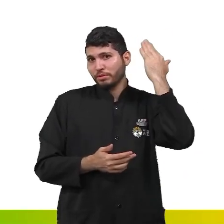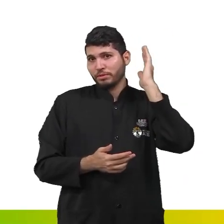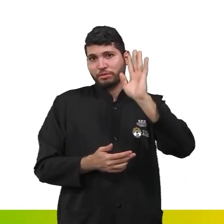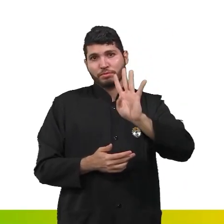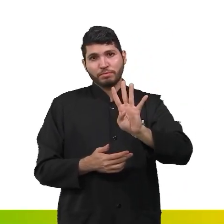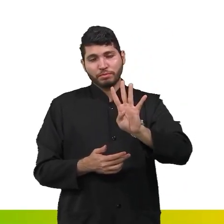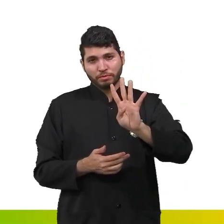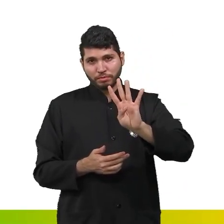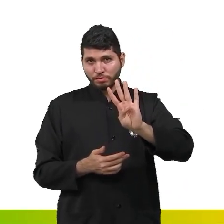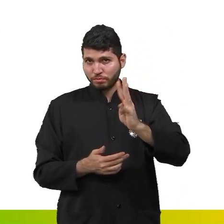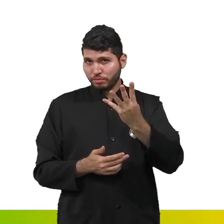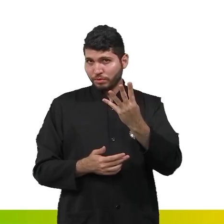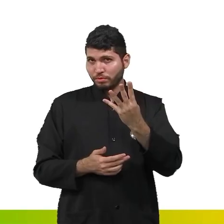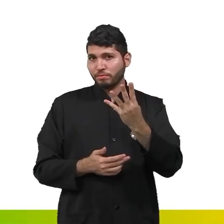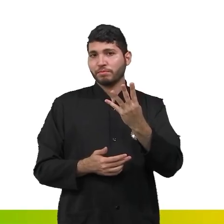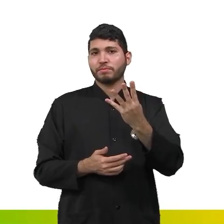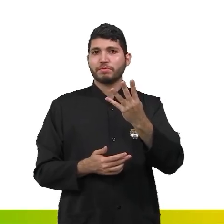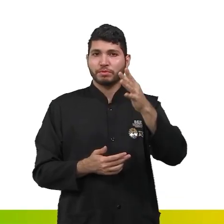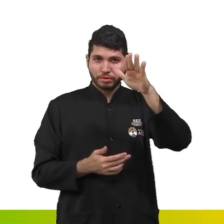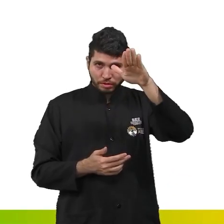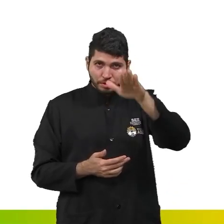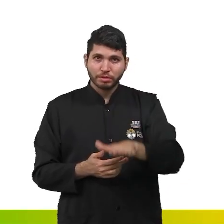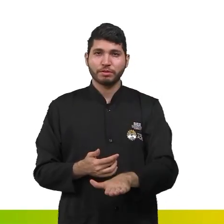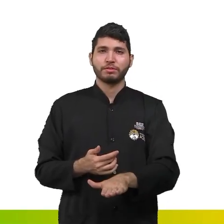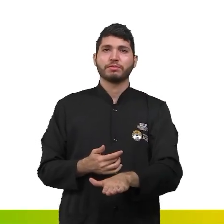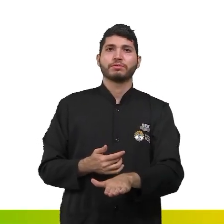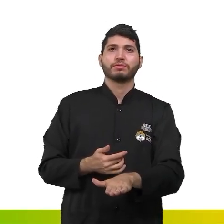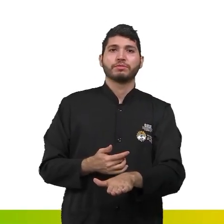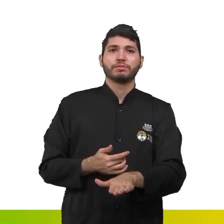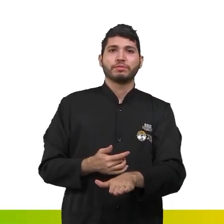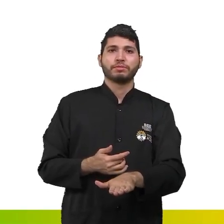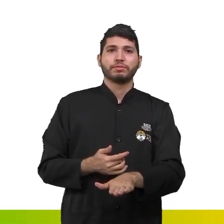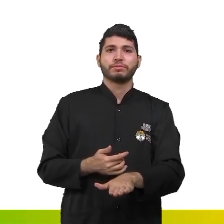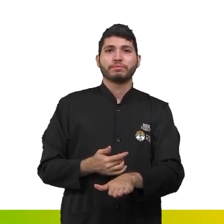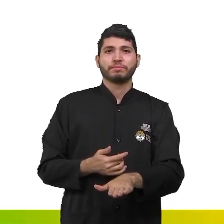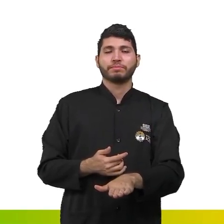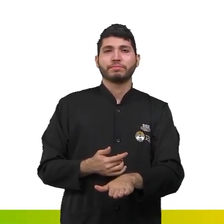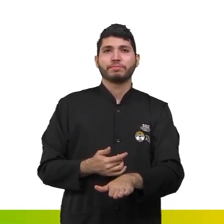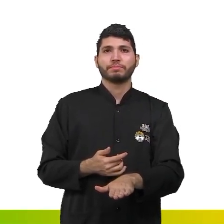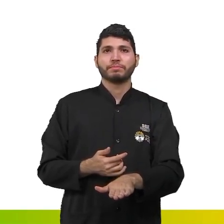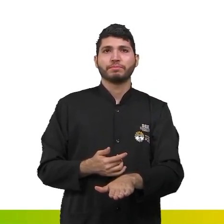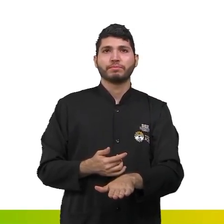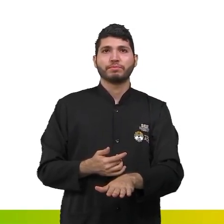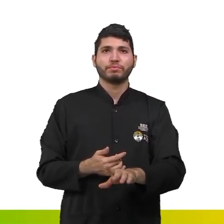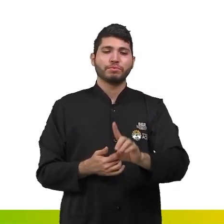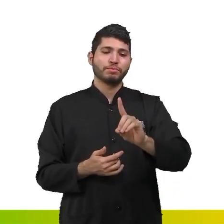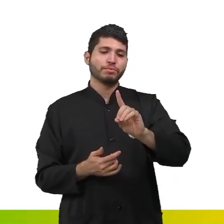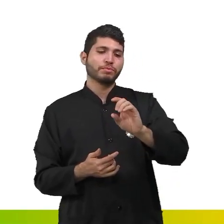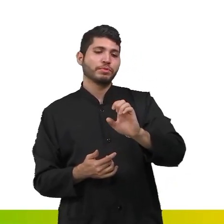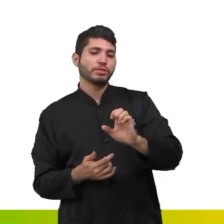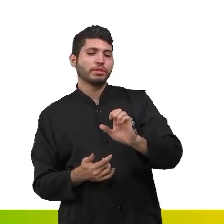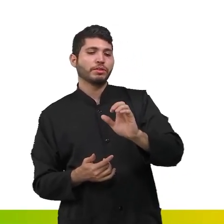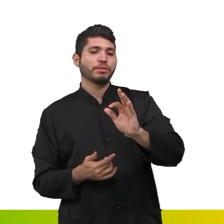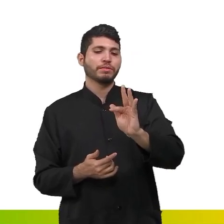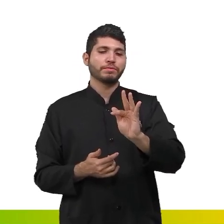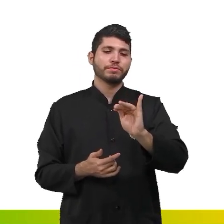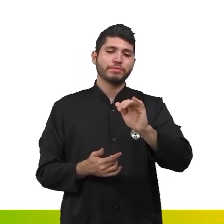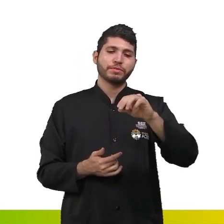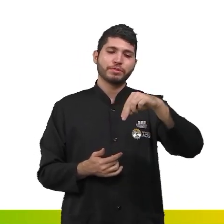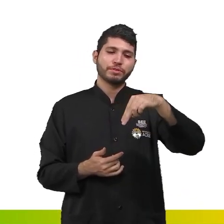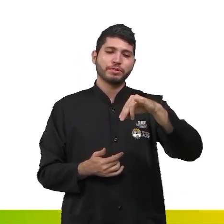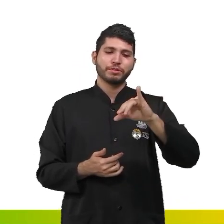acabado. Então, essa é a diferença, que o indefinido não se tem mais como alterar. A ação está